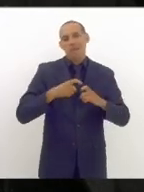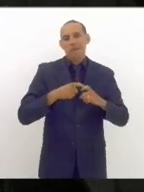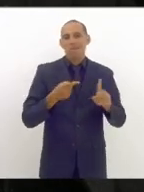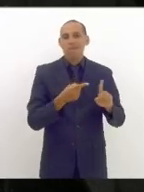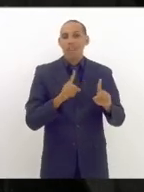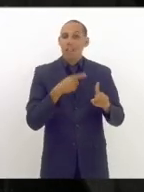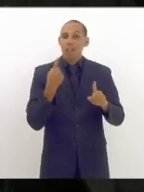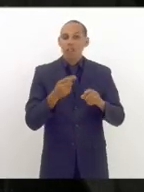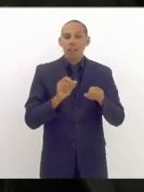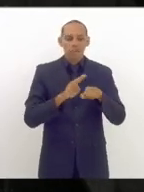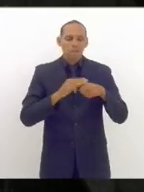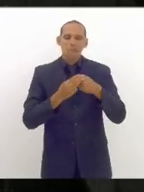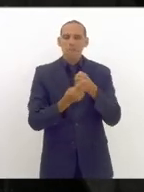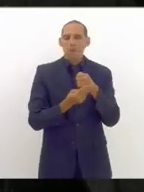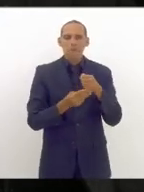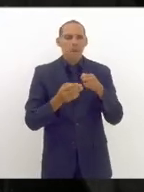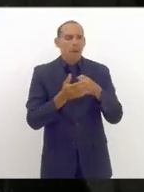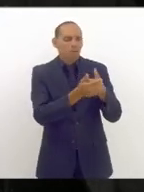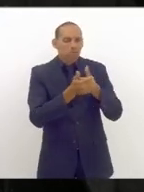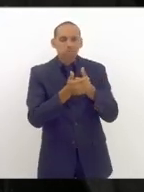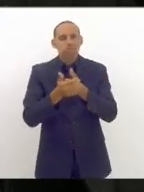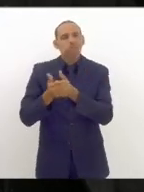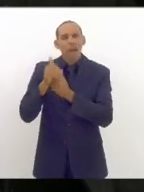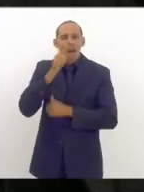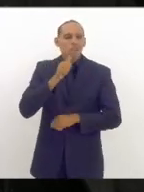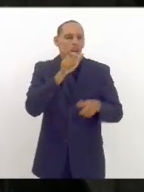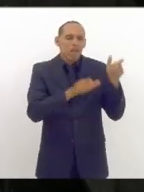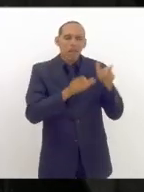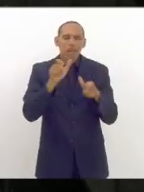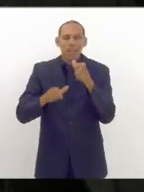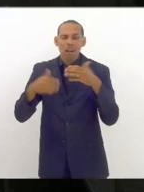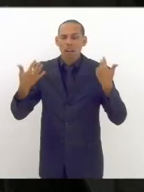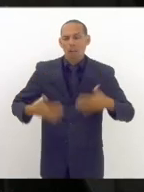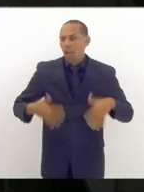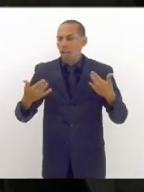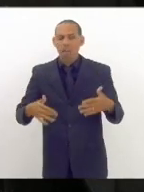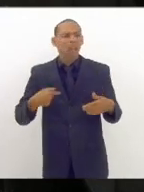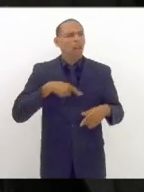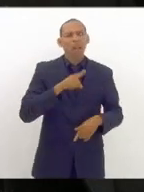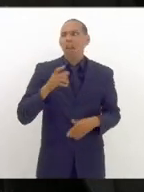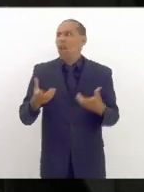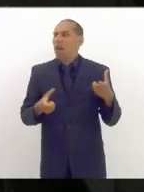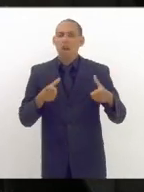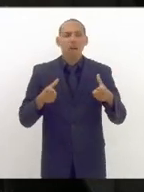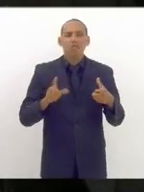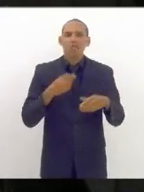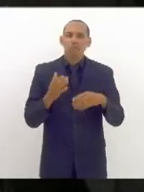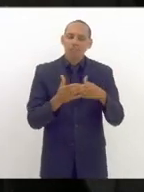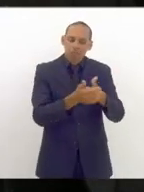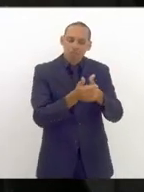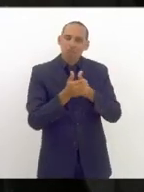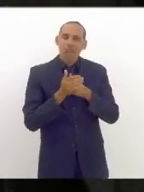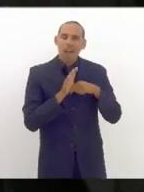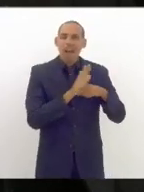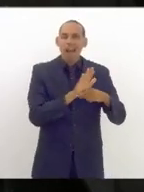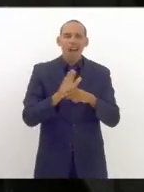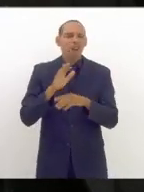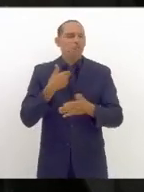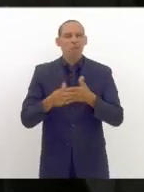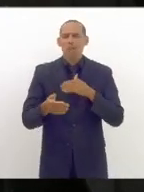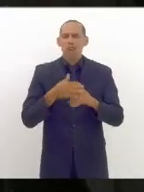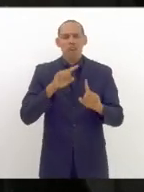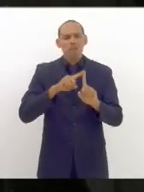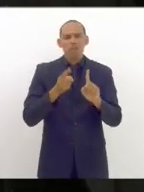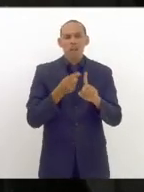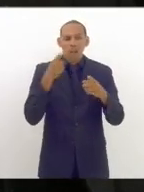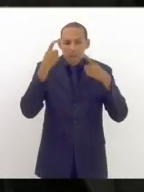acolher as mães desesperadas, não sabiam para onde iam, e nós montamos um centro de acolhimento para qualquer gestante que estivesse